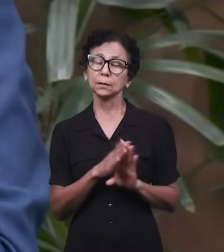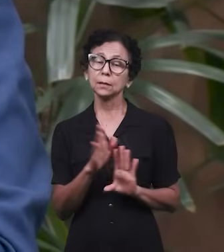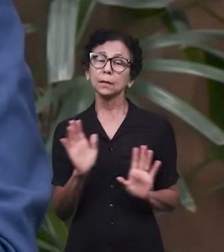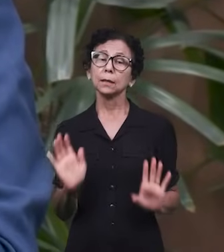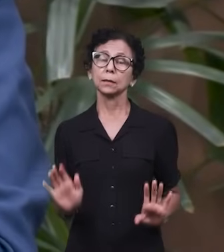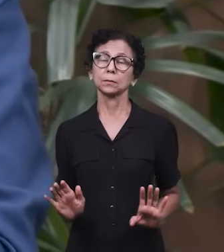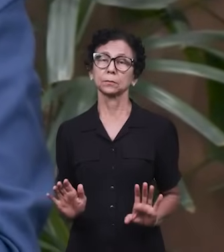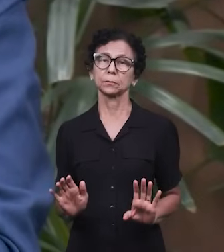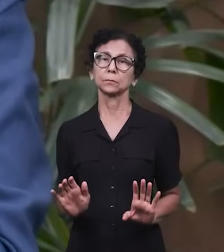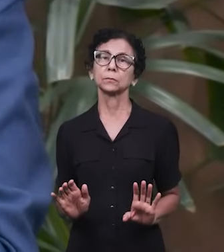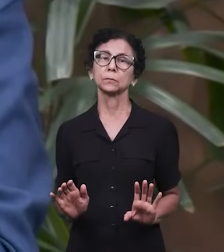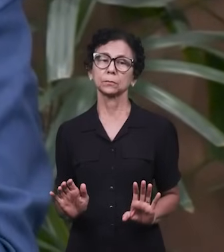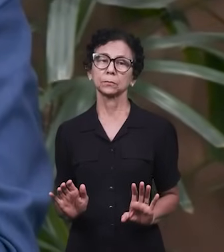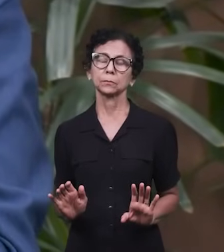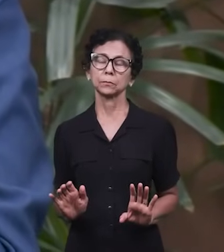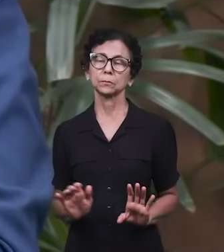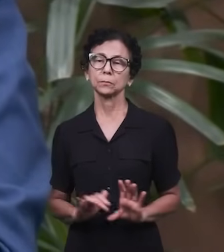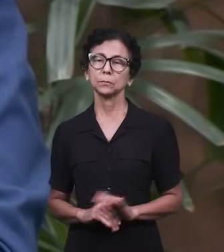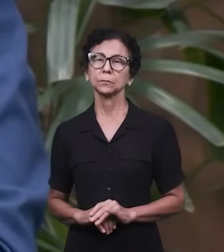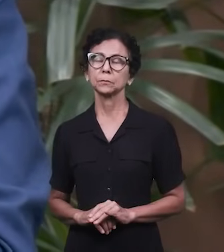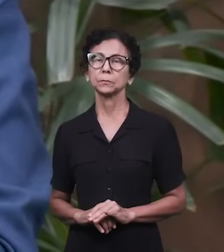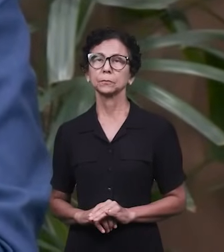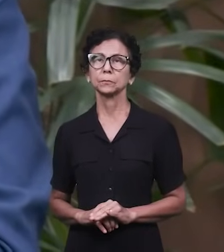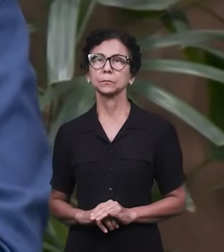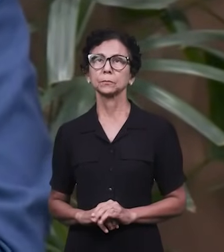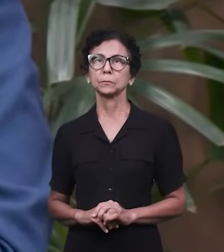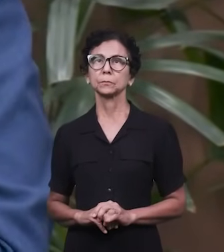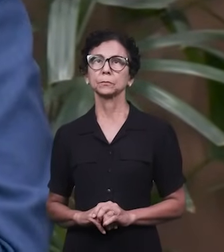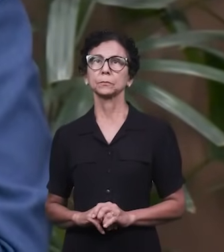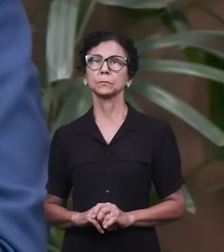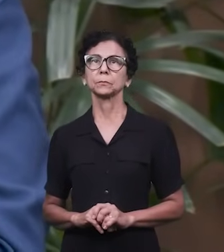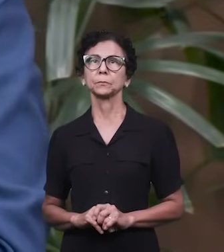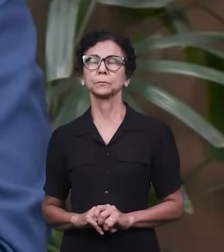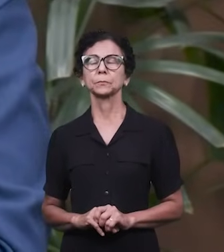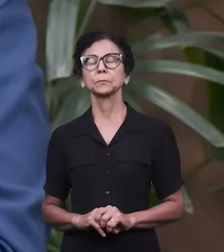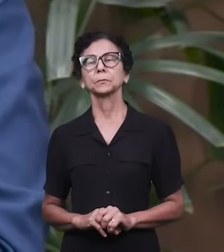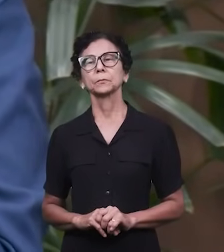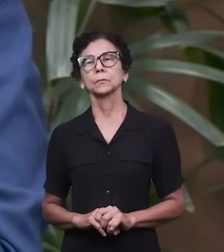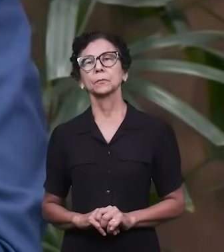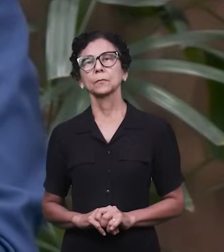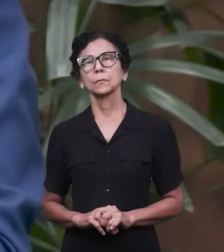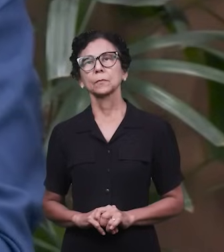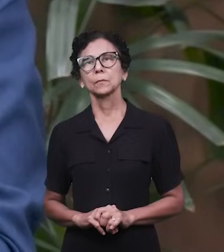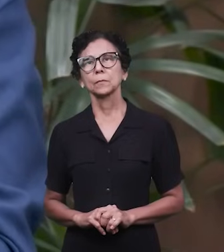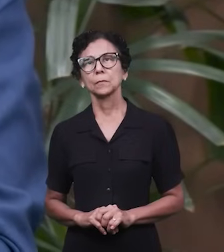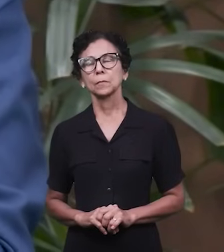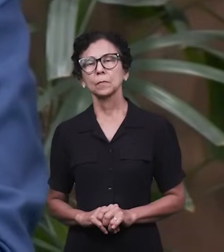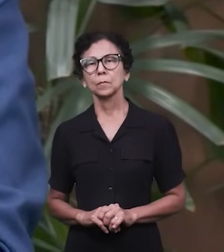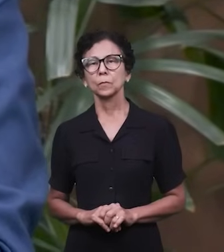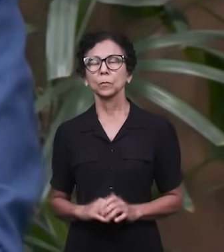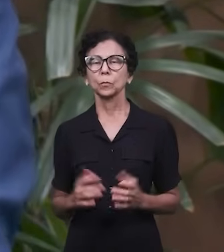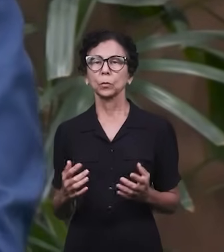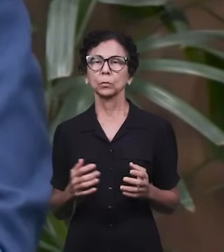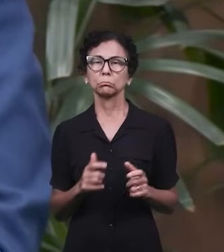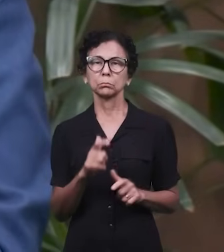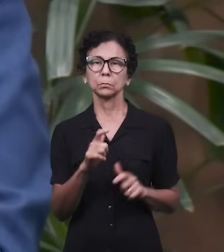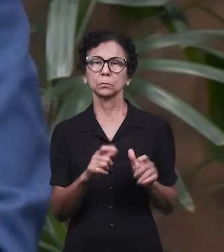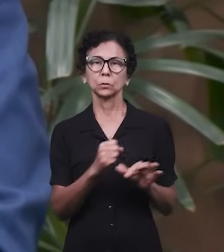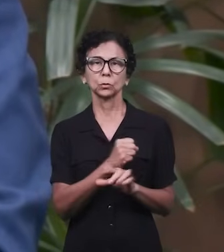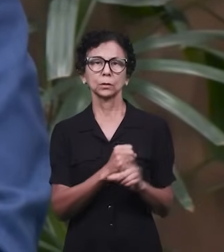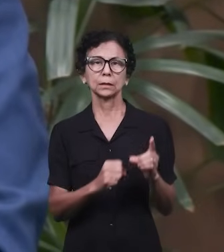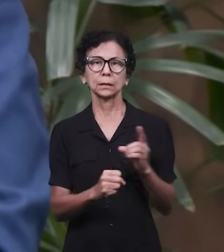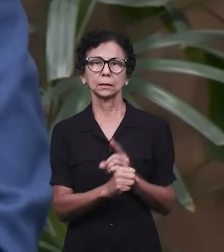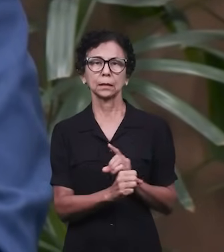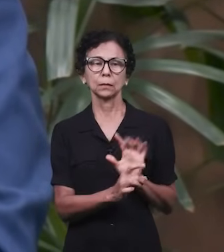ele tenta, da sua maneira, né, conduzir. Mas nós podemos dizer, né, como o Hélio já disse aqui, as